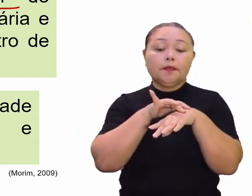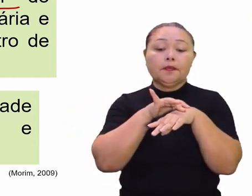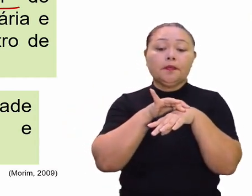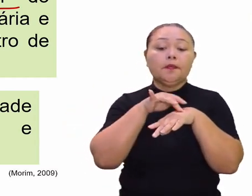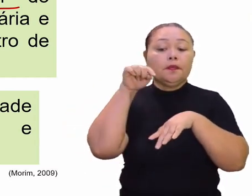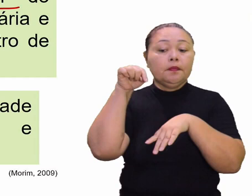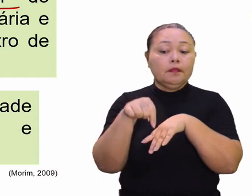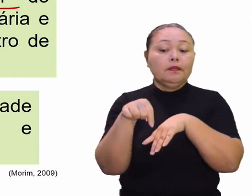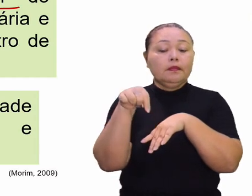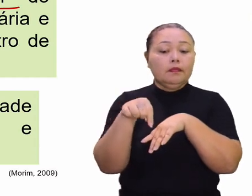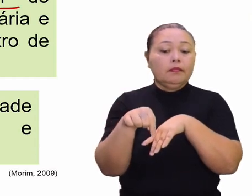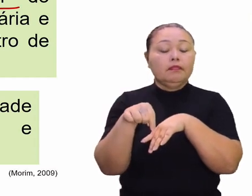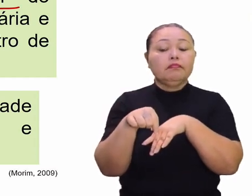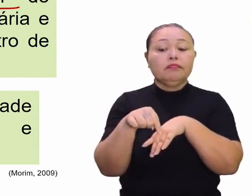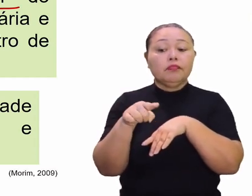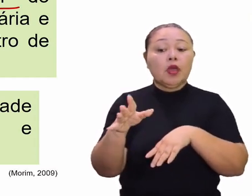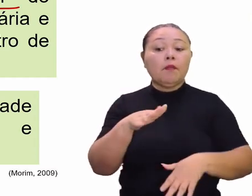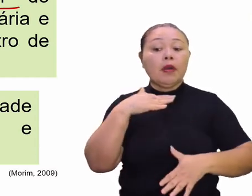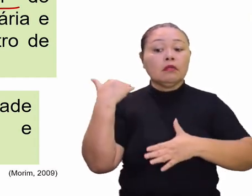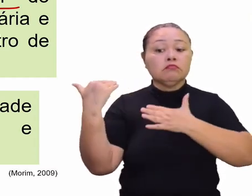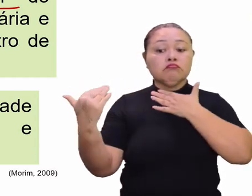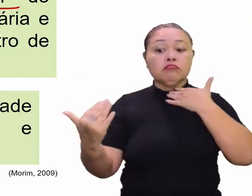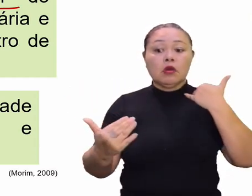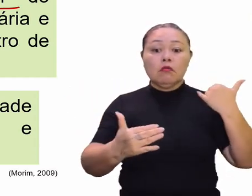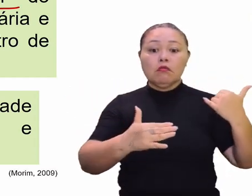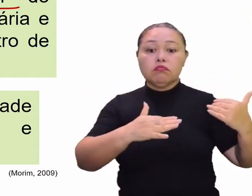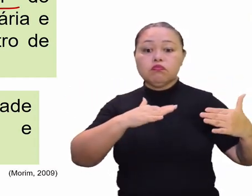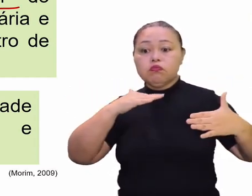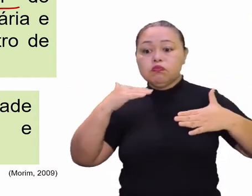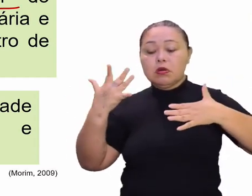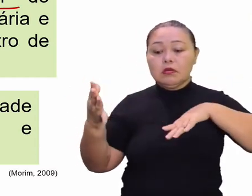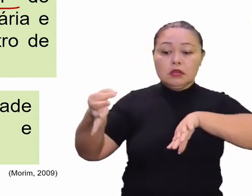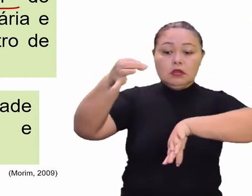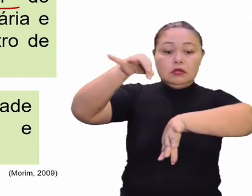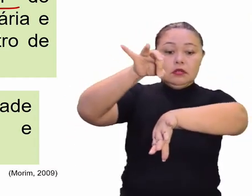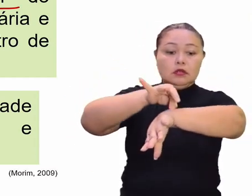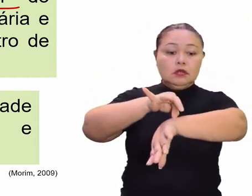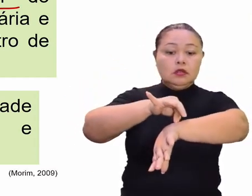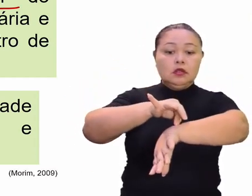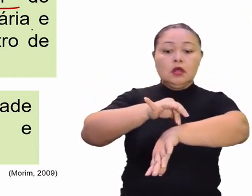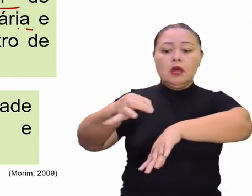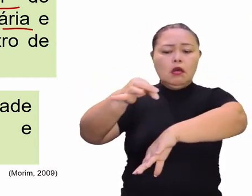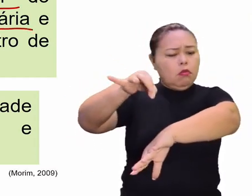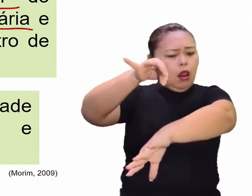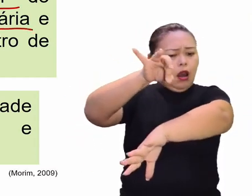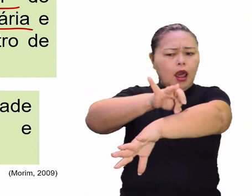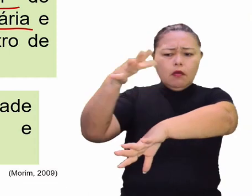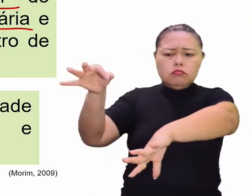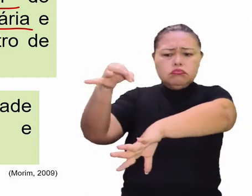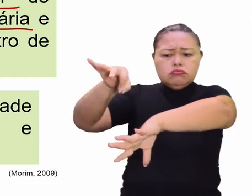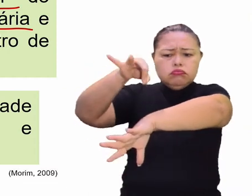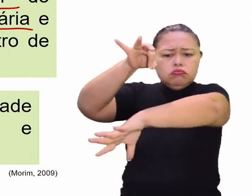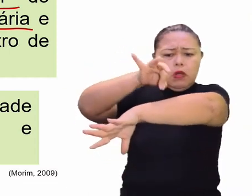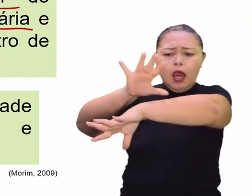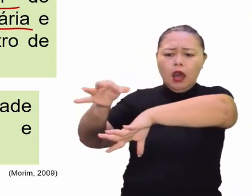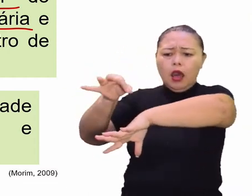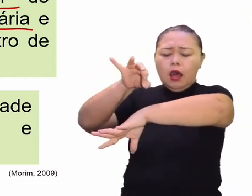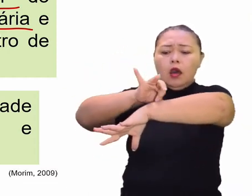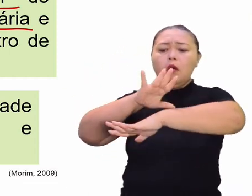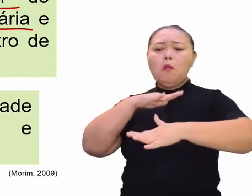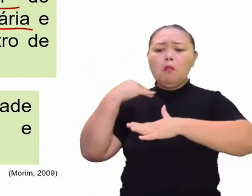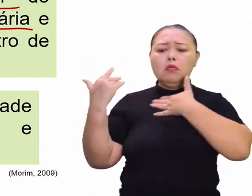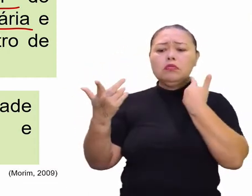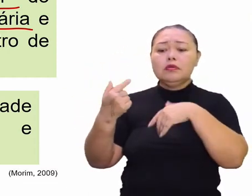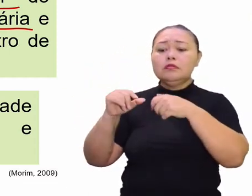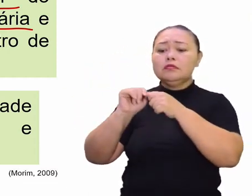Doença esta que matava feito carapanã. Um monte de carapanã lá, o pessoal